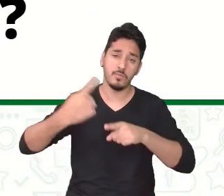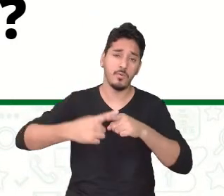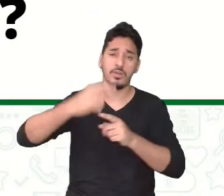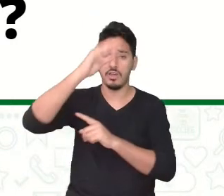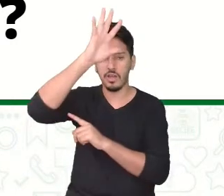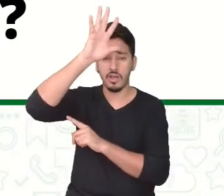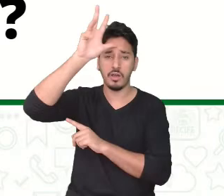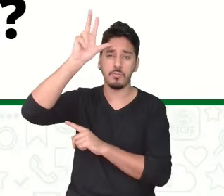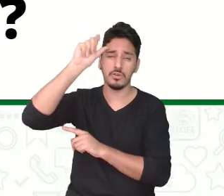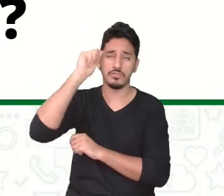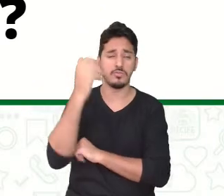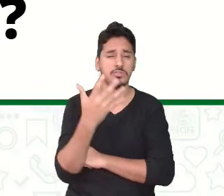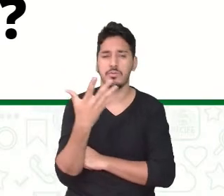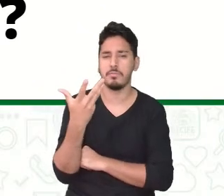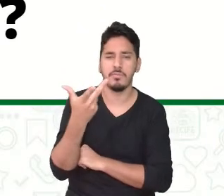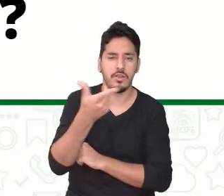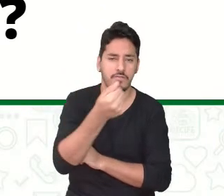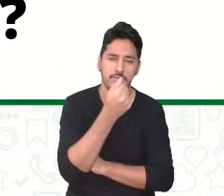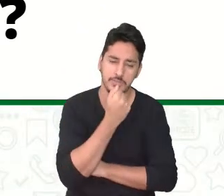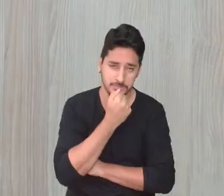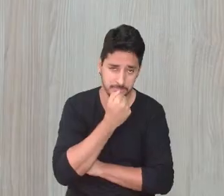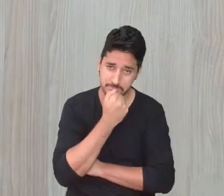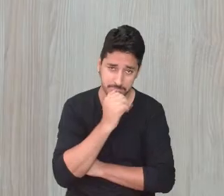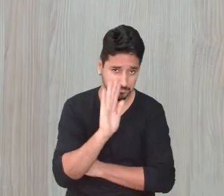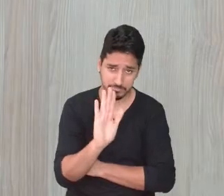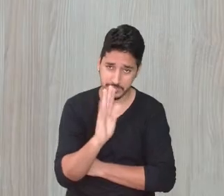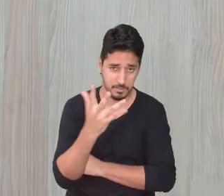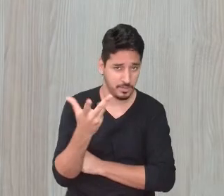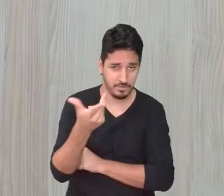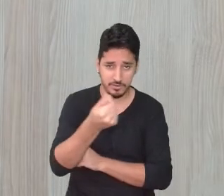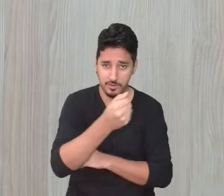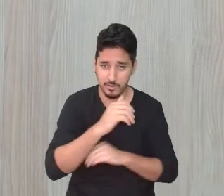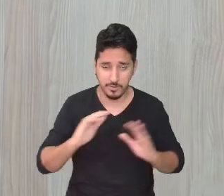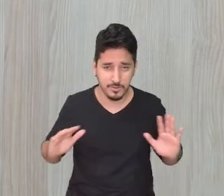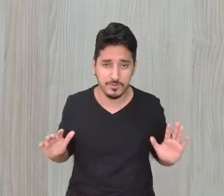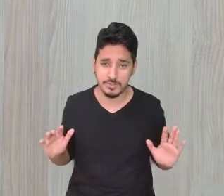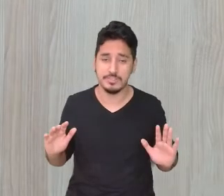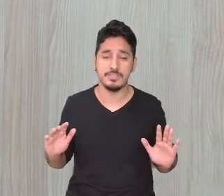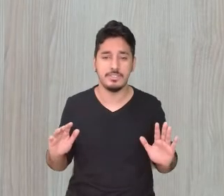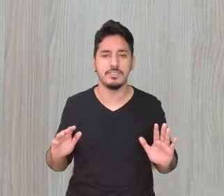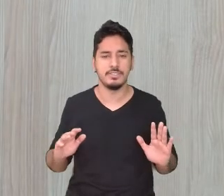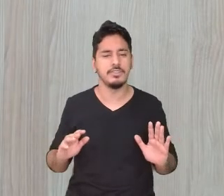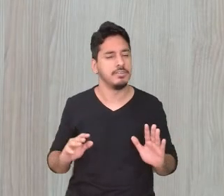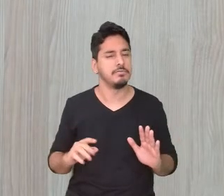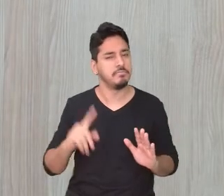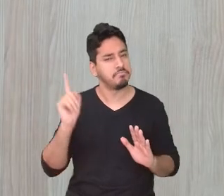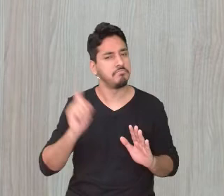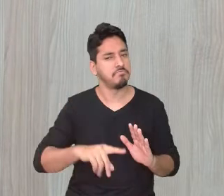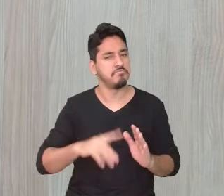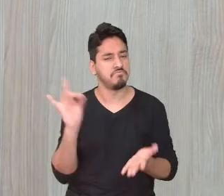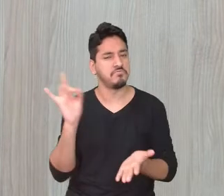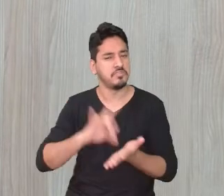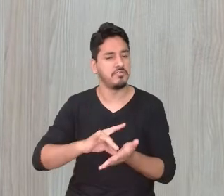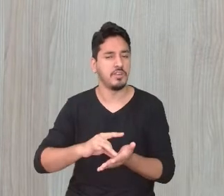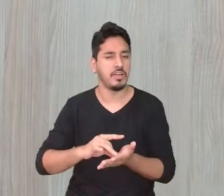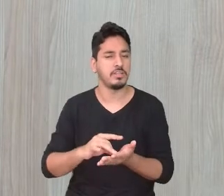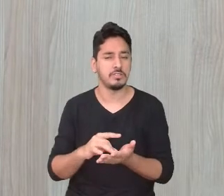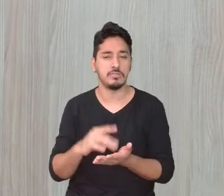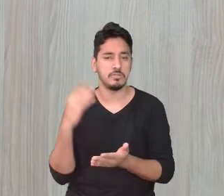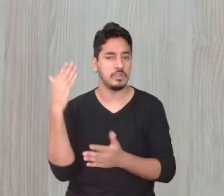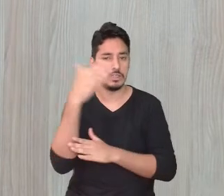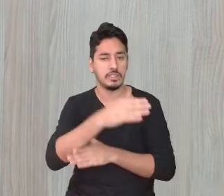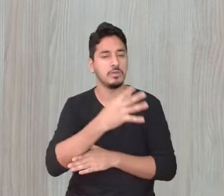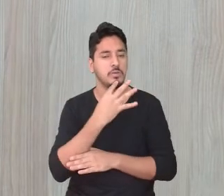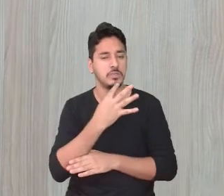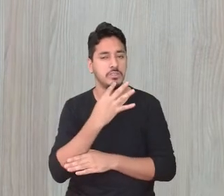Amazônia é maravilhosa, né? Primeiro isso, a Amazônia ela é maravilhosa, vale a pena conhecer. A Amazônia